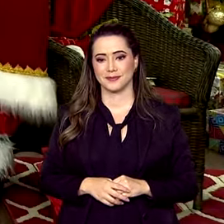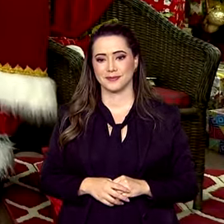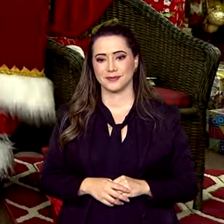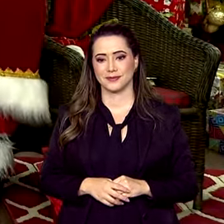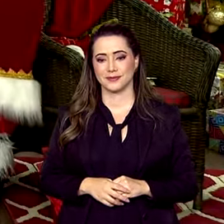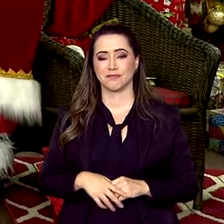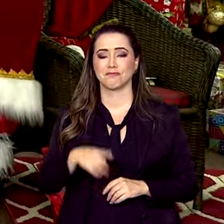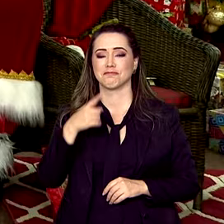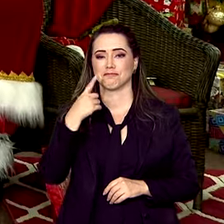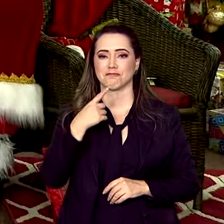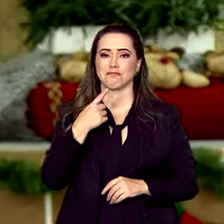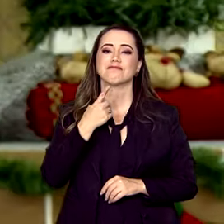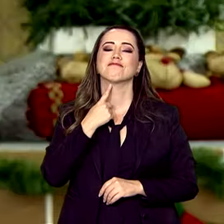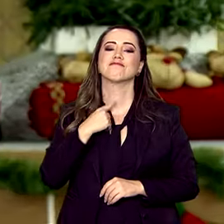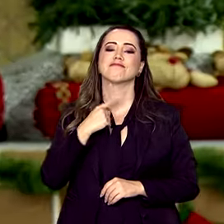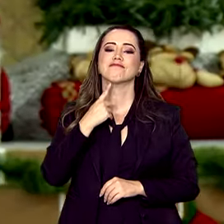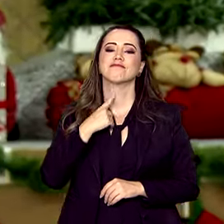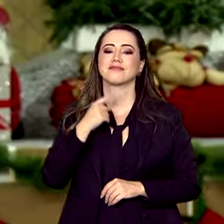desejo...